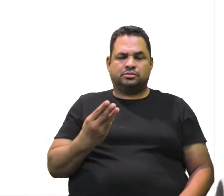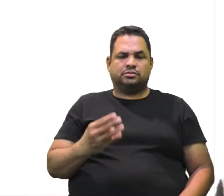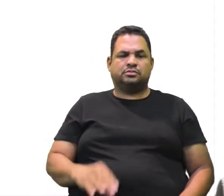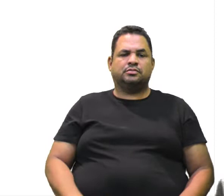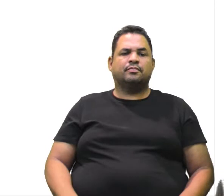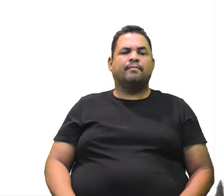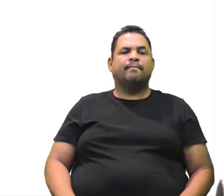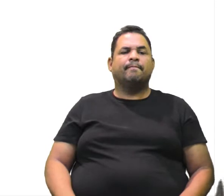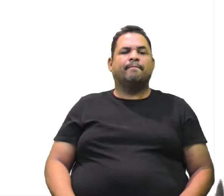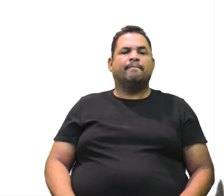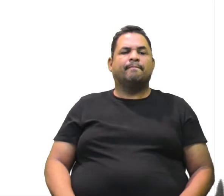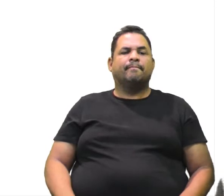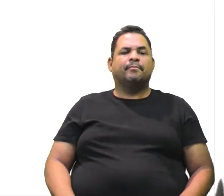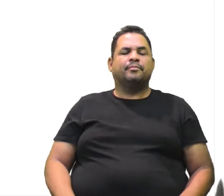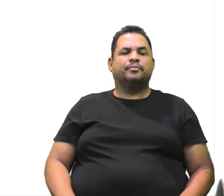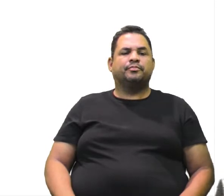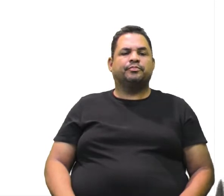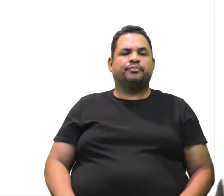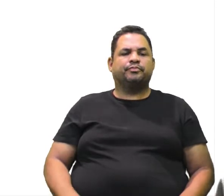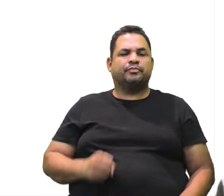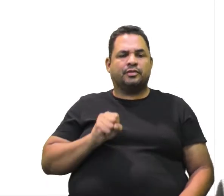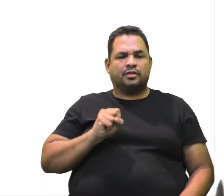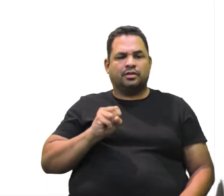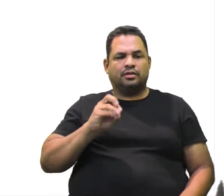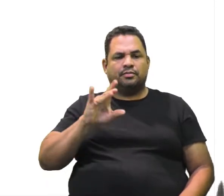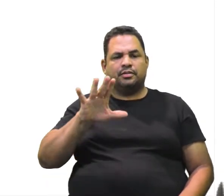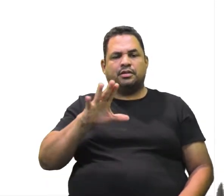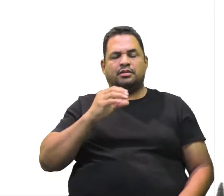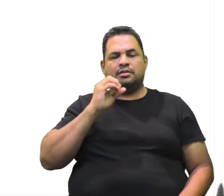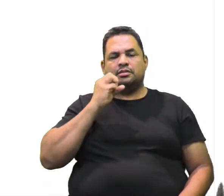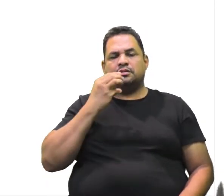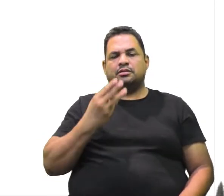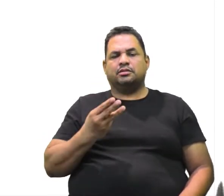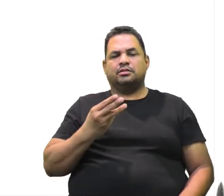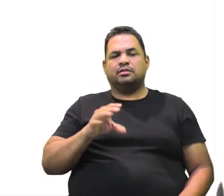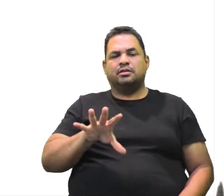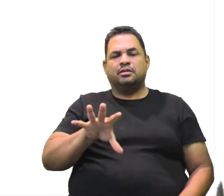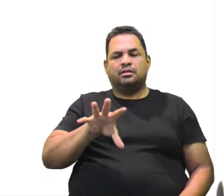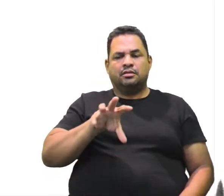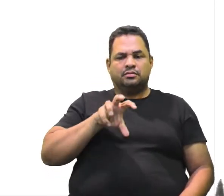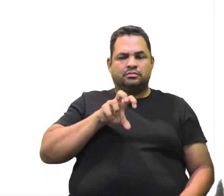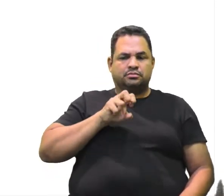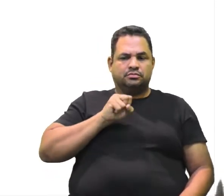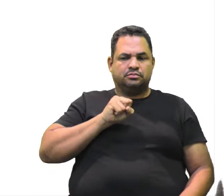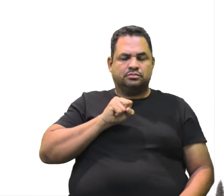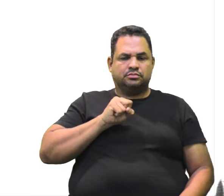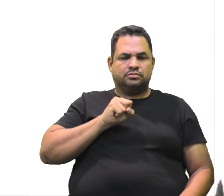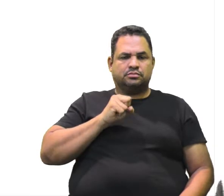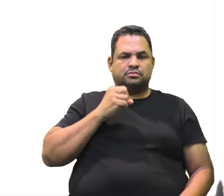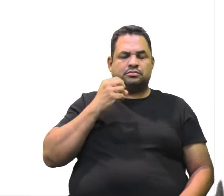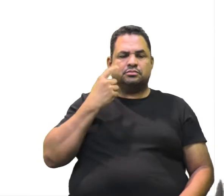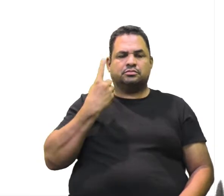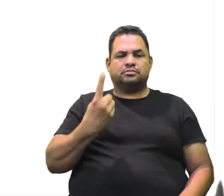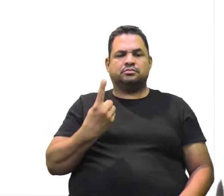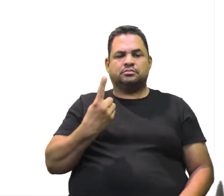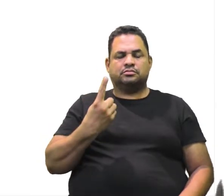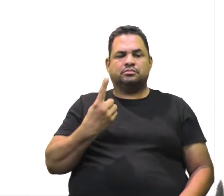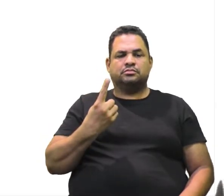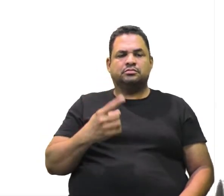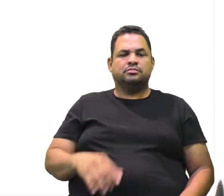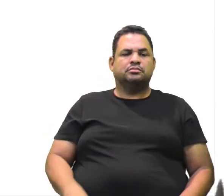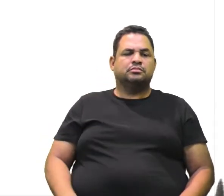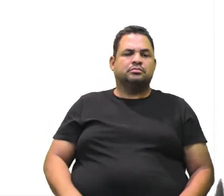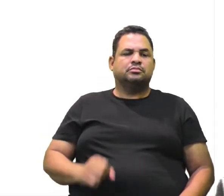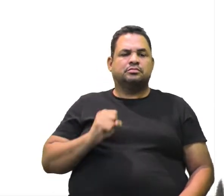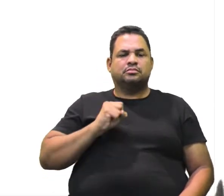etapa 3? Letra C, liberada na etapa 3? D, absorvida na etapa 1 ou